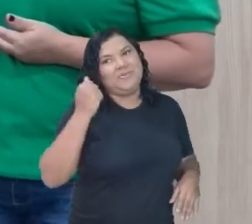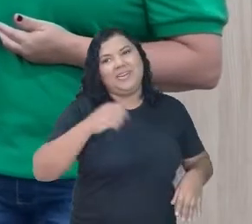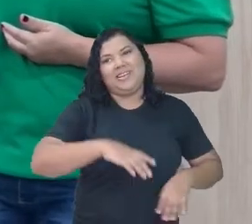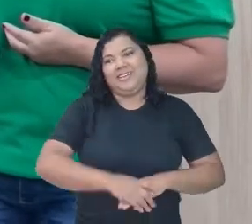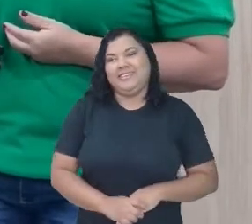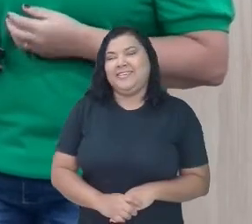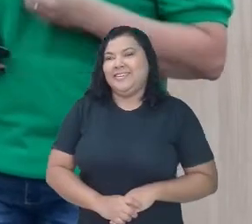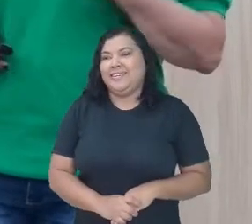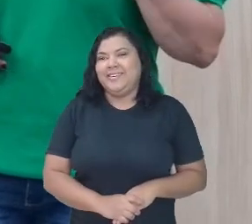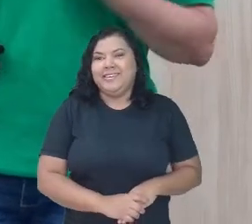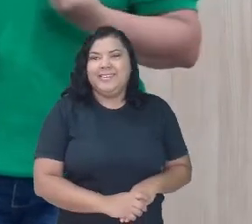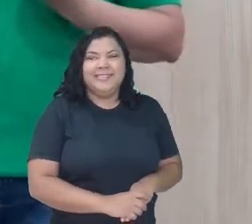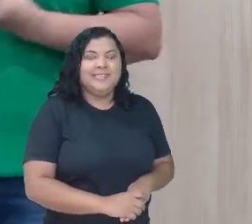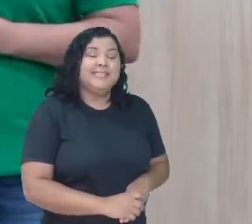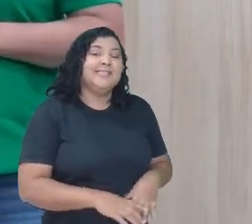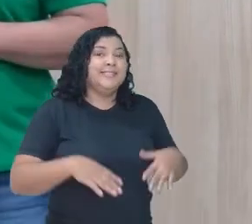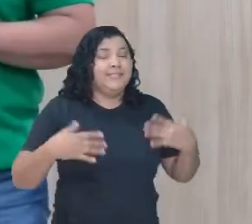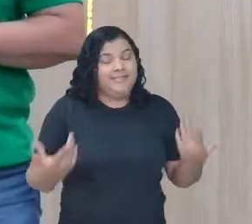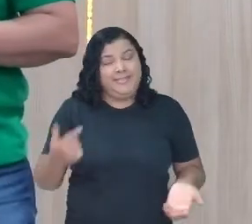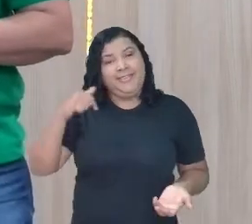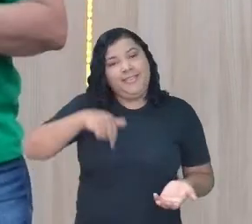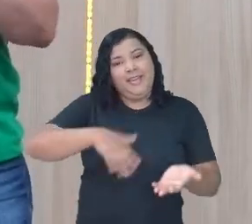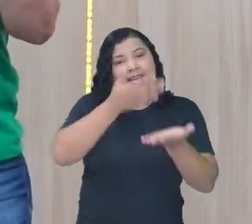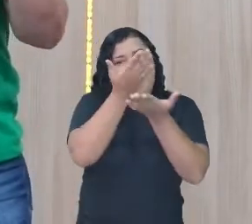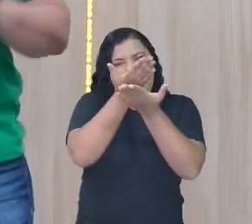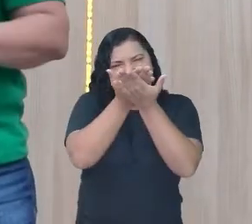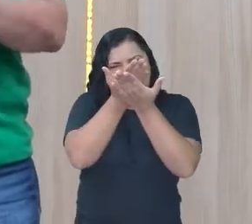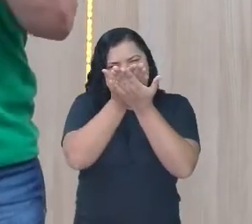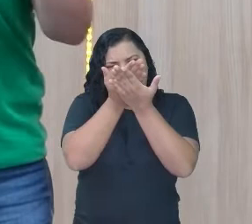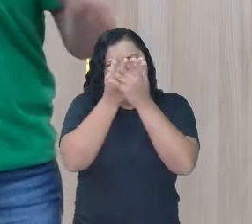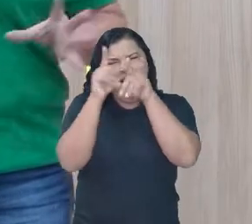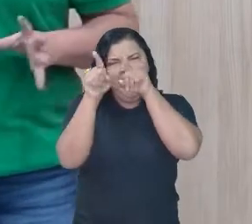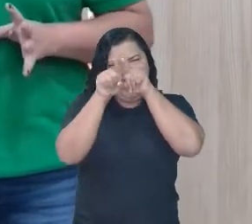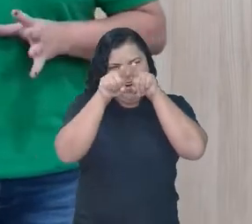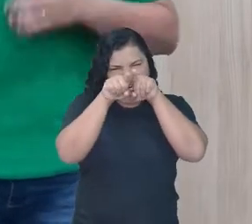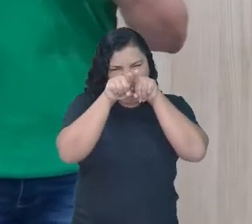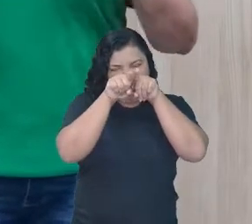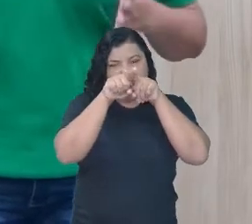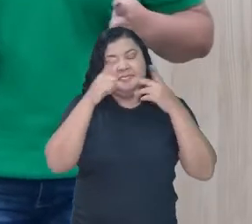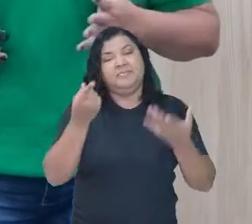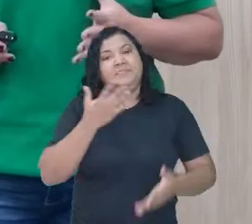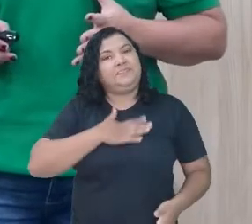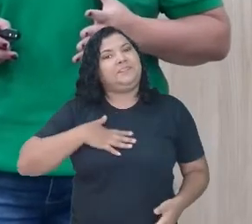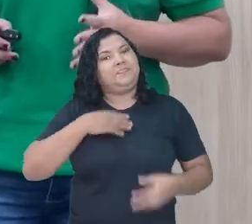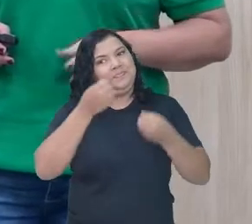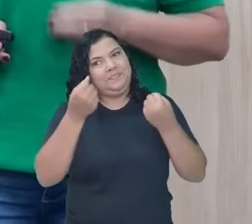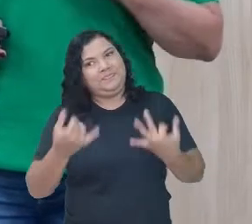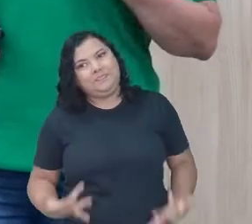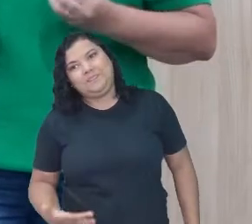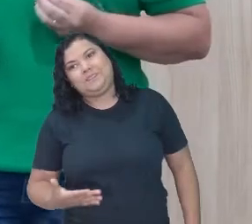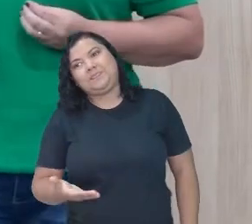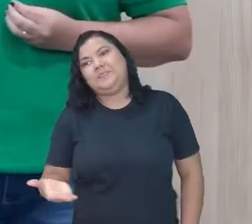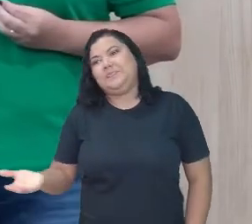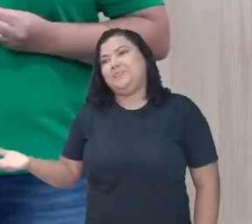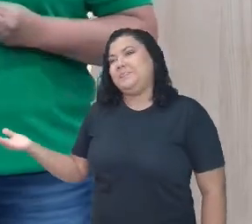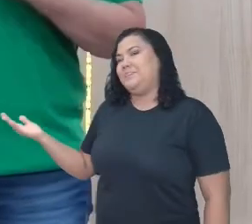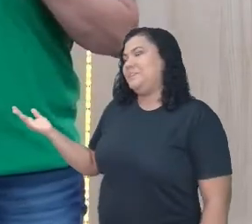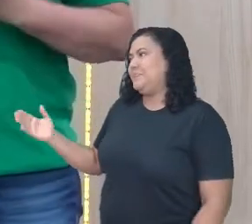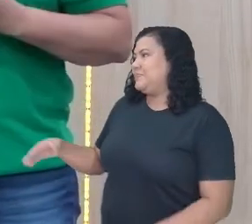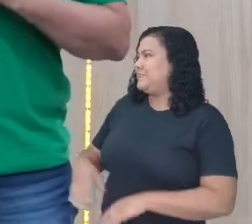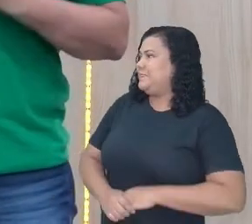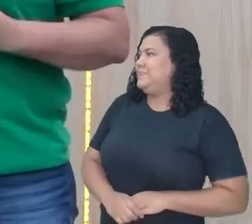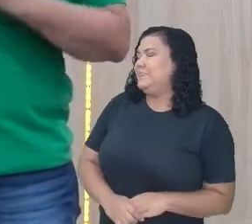lá. Nossa aula também, eu coloquei aqui, gostaria de falar, já estou falando. Nossa